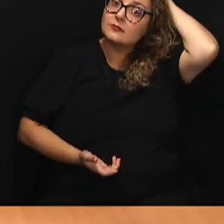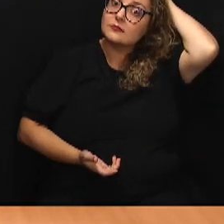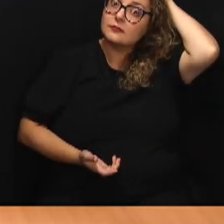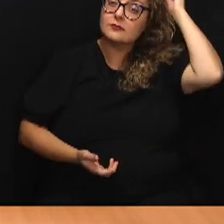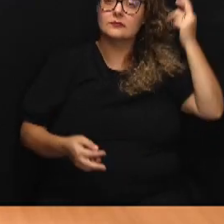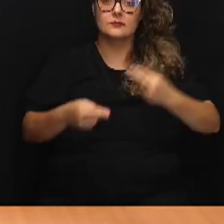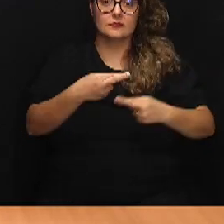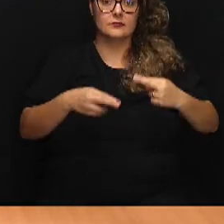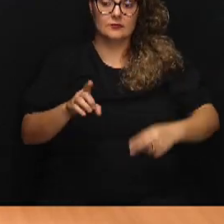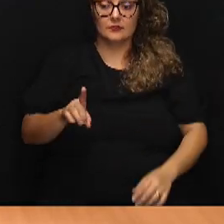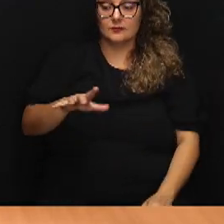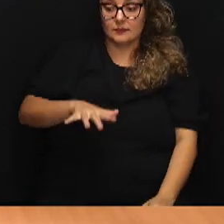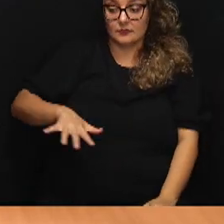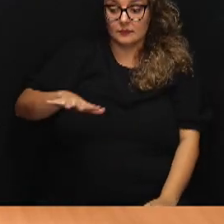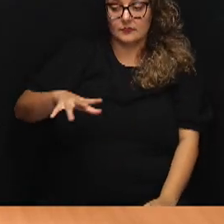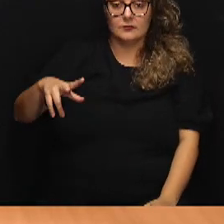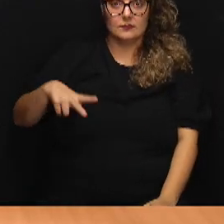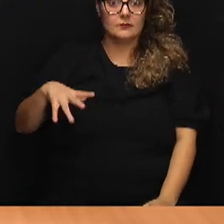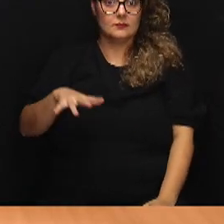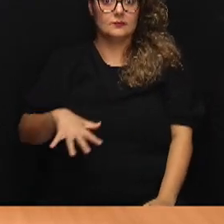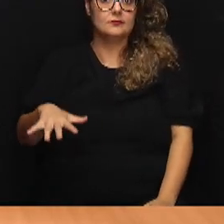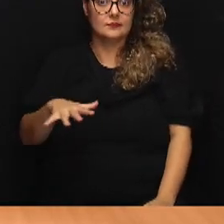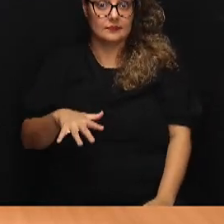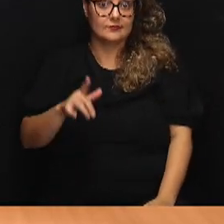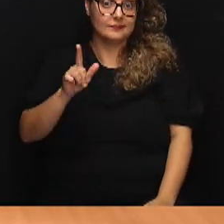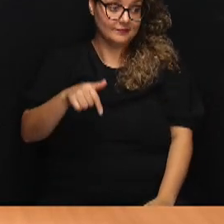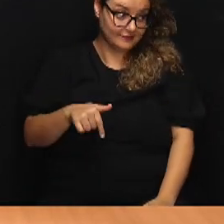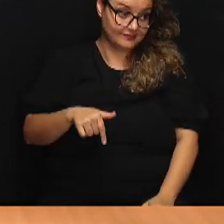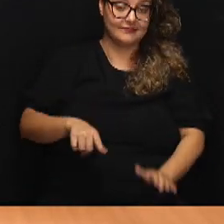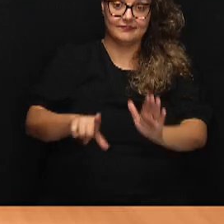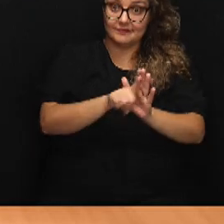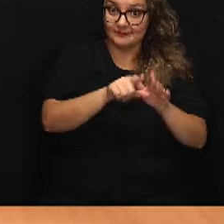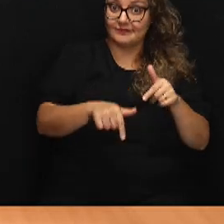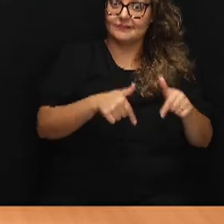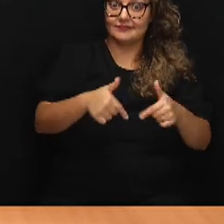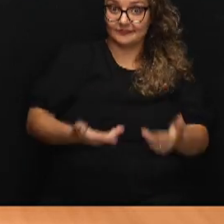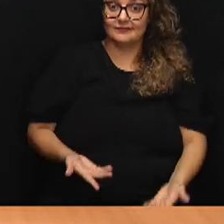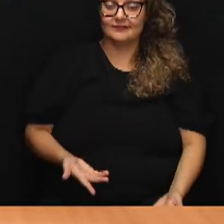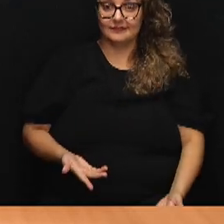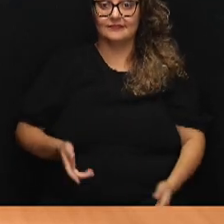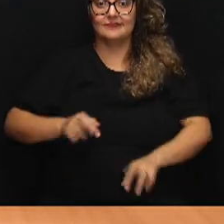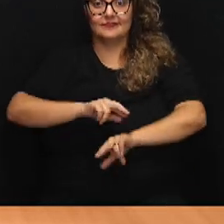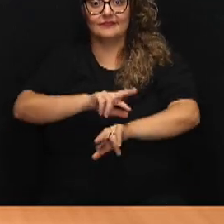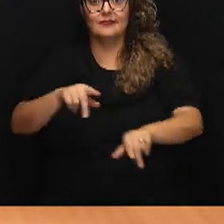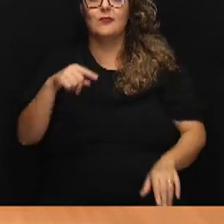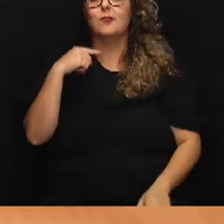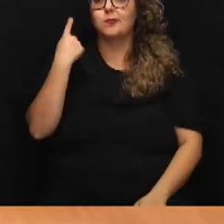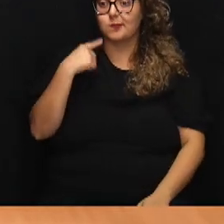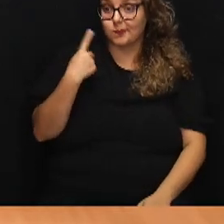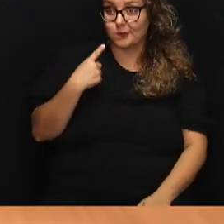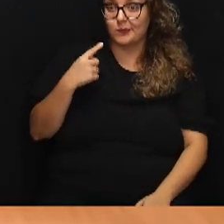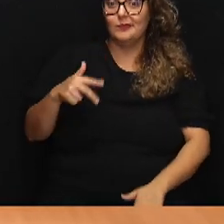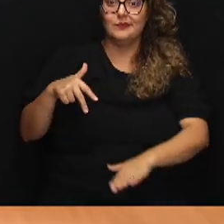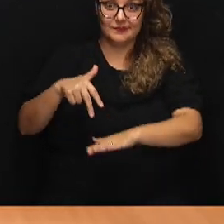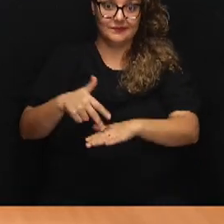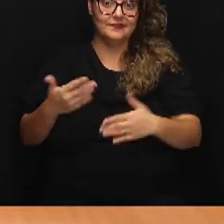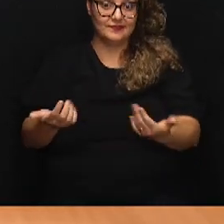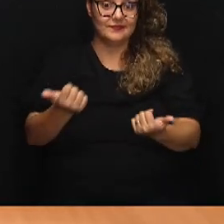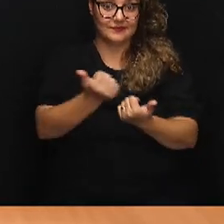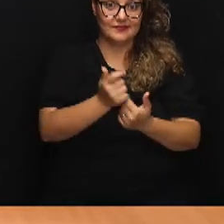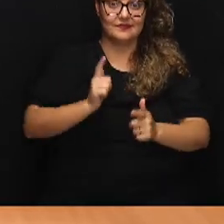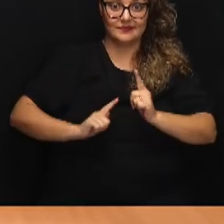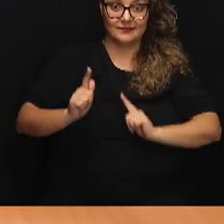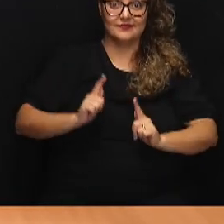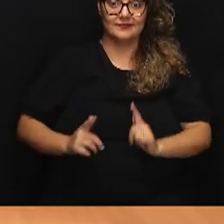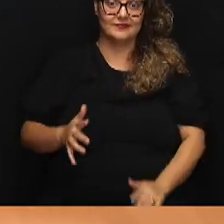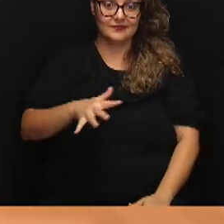departamento pessoal, que é a parte da lei trabalhista. Então, muitos advogados ocupavam esse cargo de gestão, né,